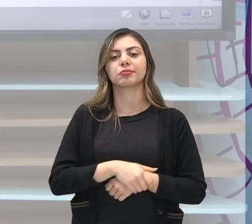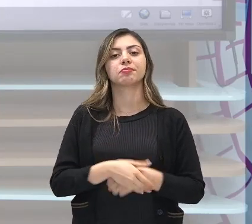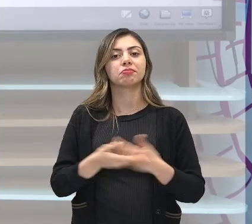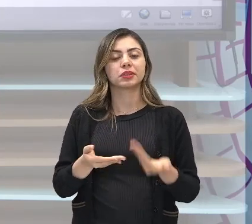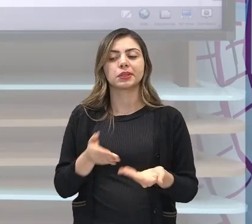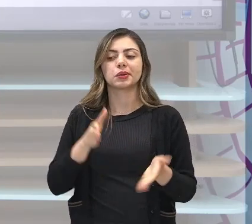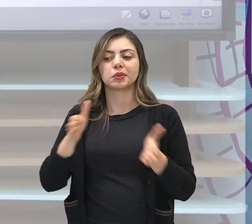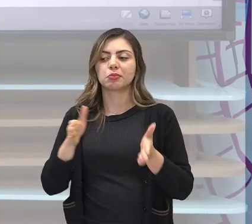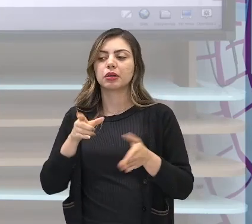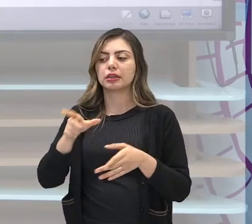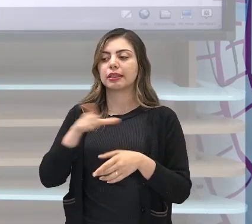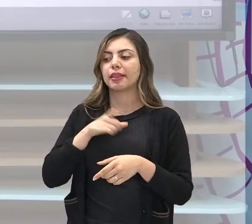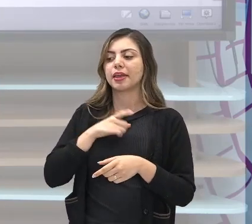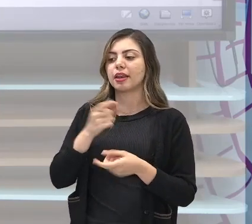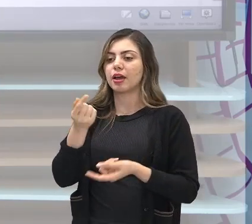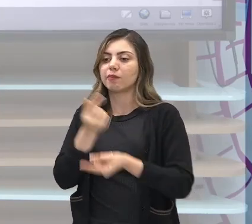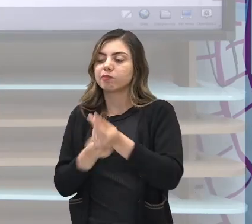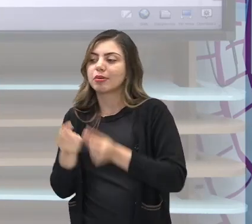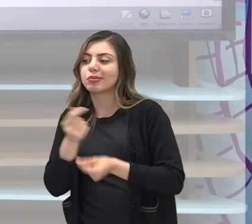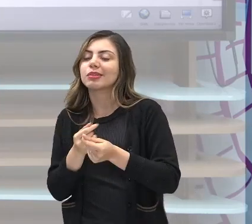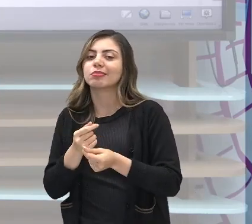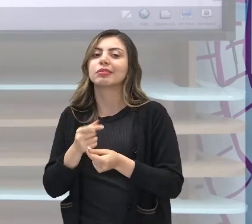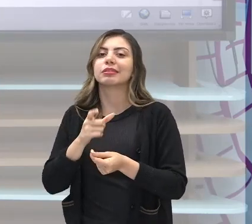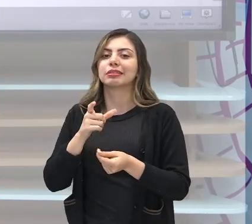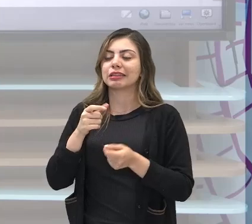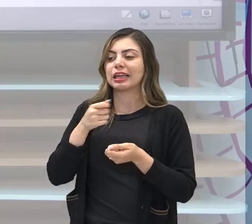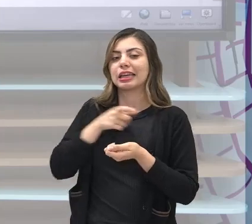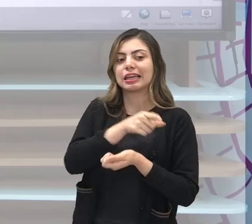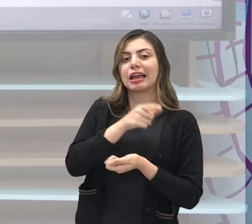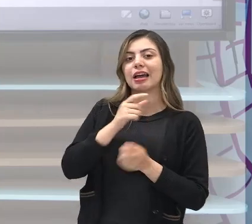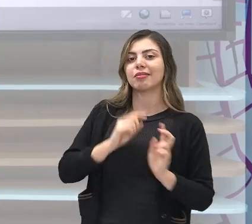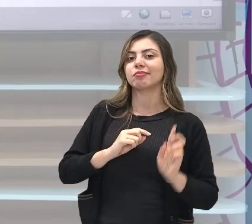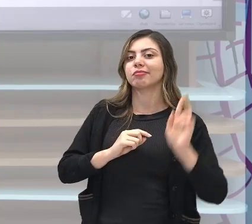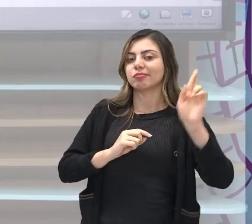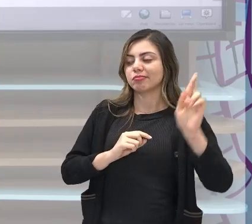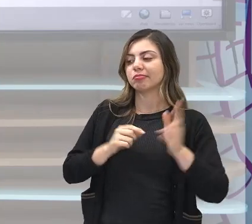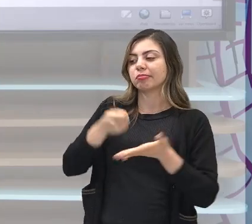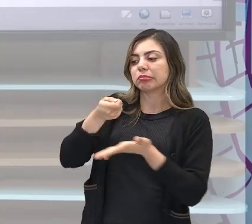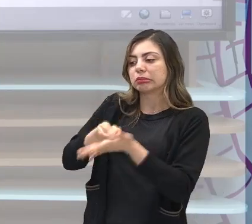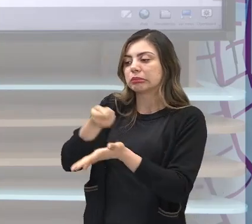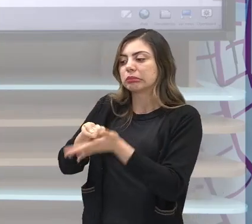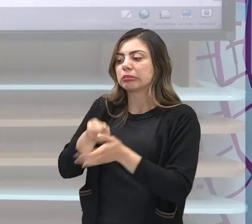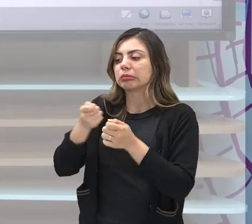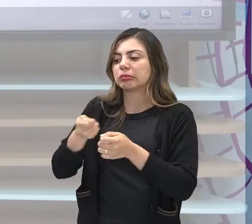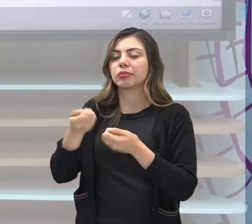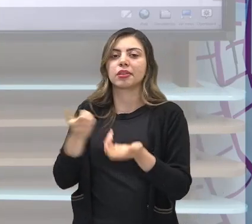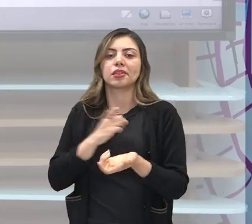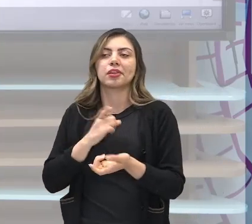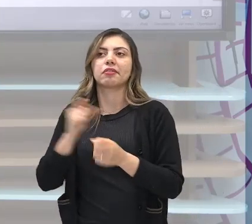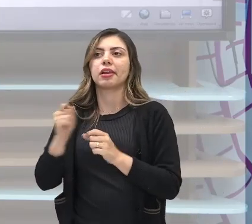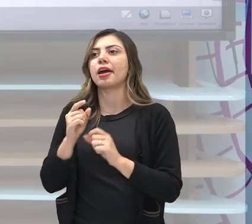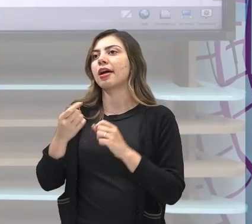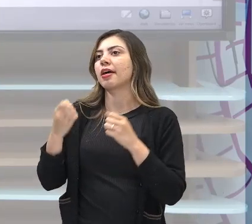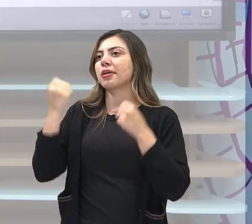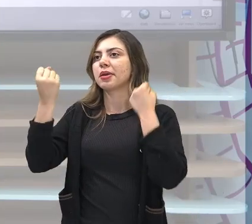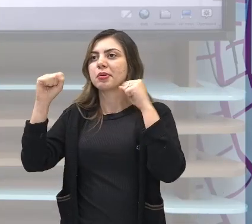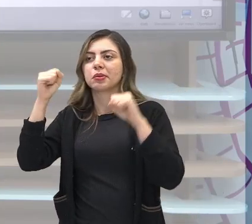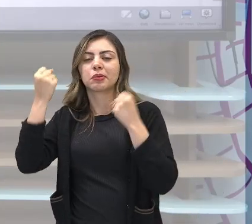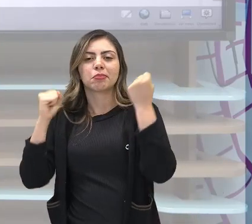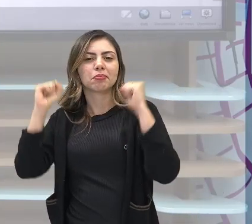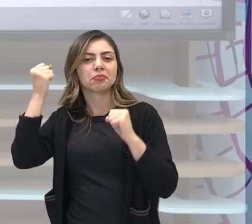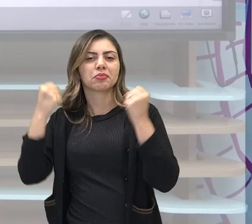durante as transações comerciais, durante a produção comercial e industrial. Então você tem o